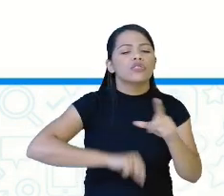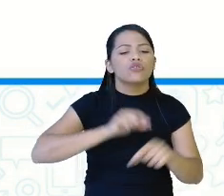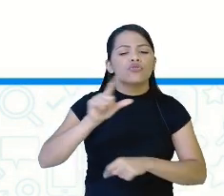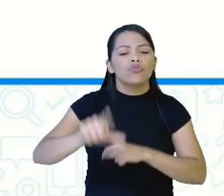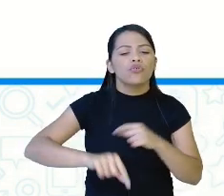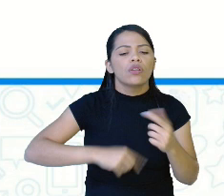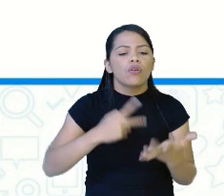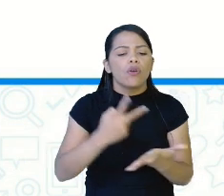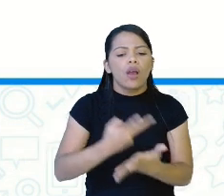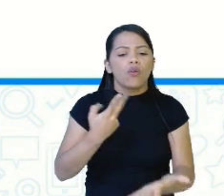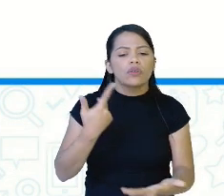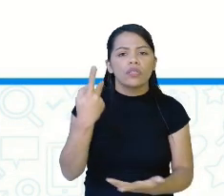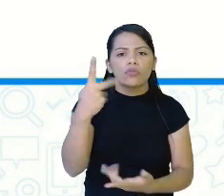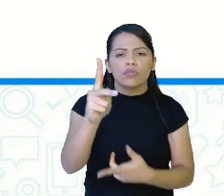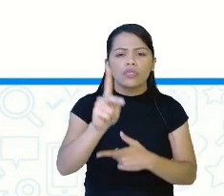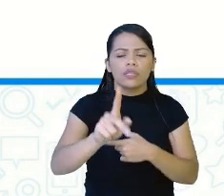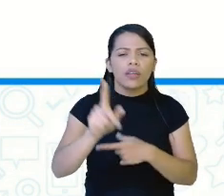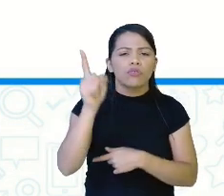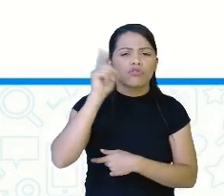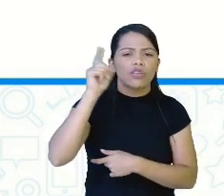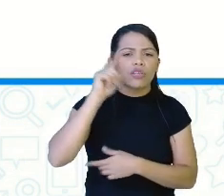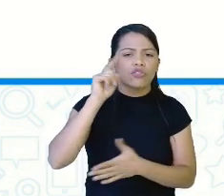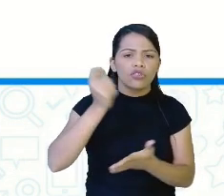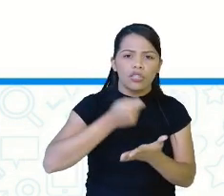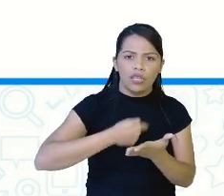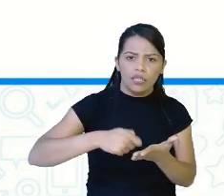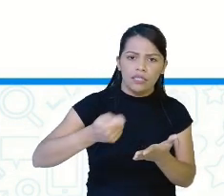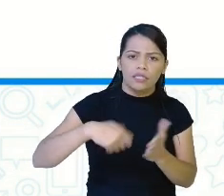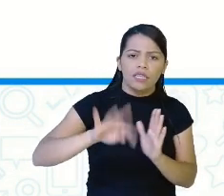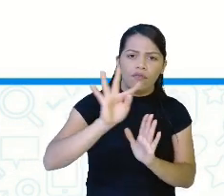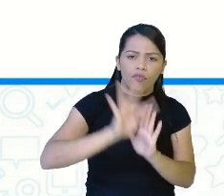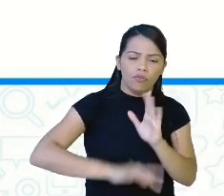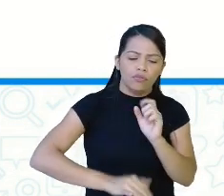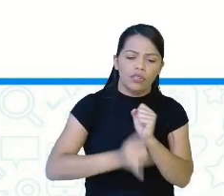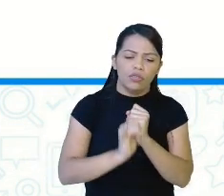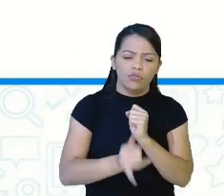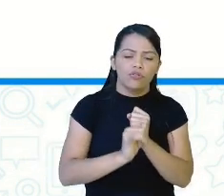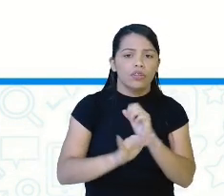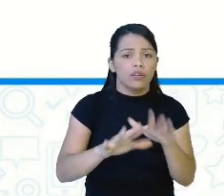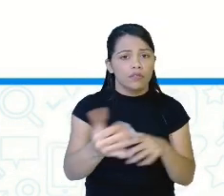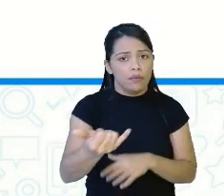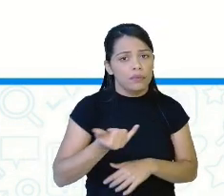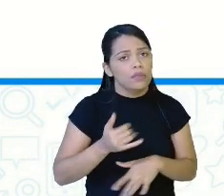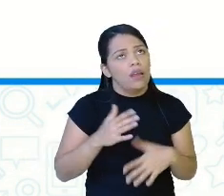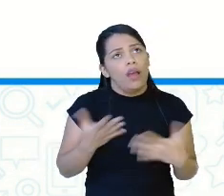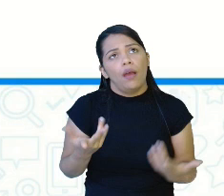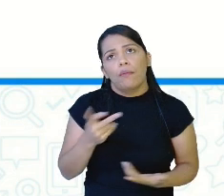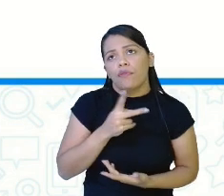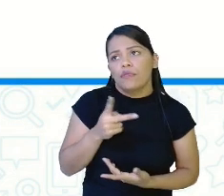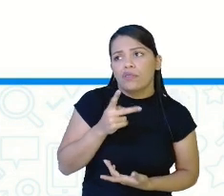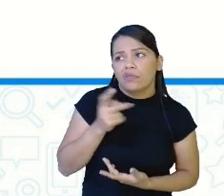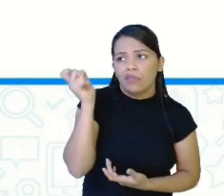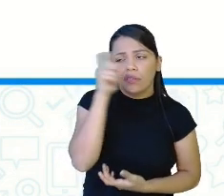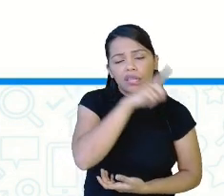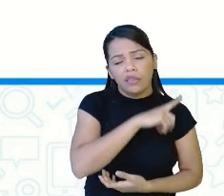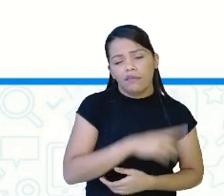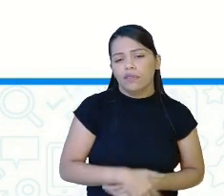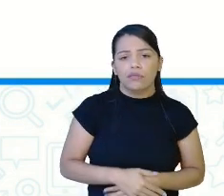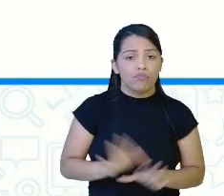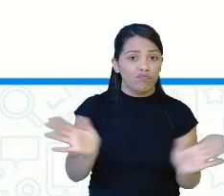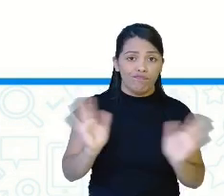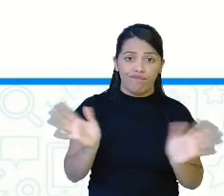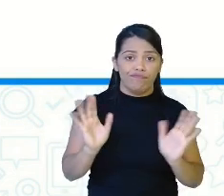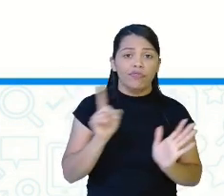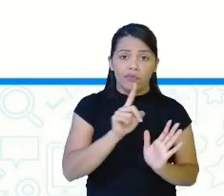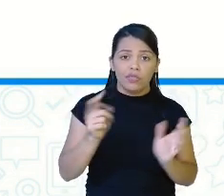dia e escrever uma crônica? Aí você vai dizer, ô professora, é tão difícil. Não, não é não. Você é capaz. Só